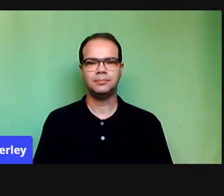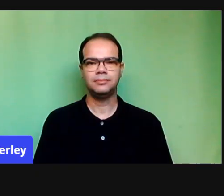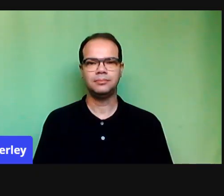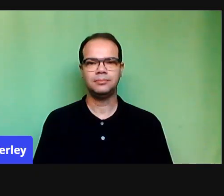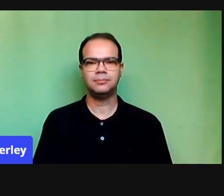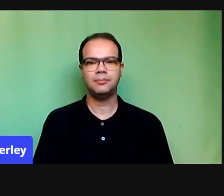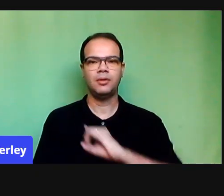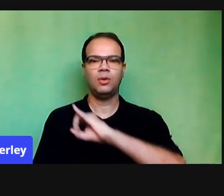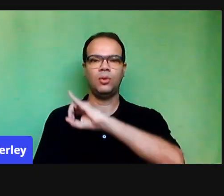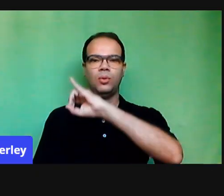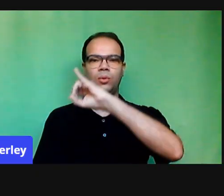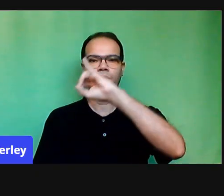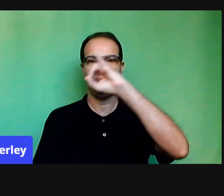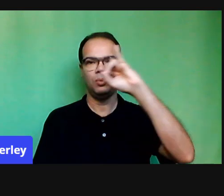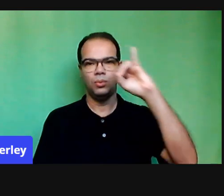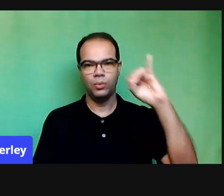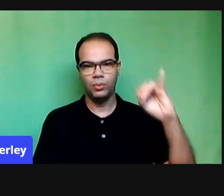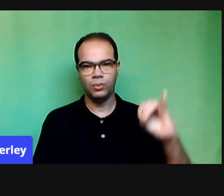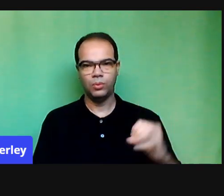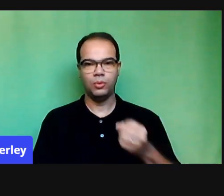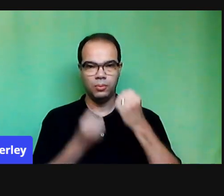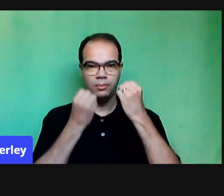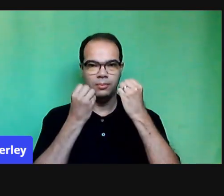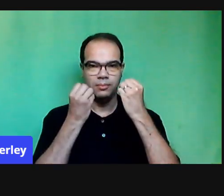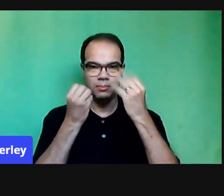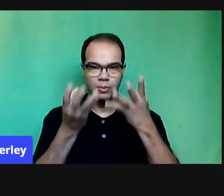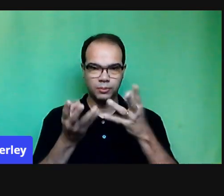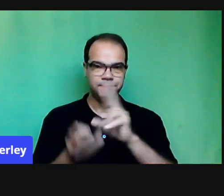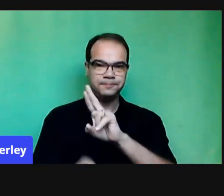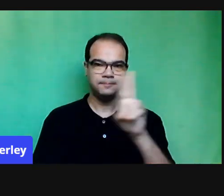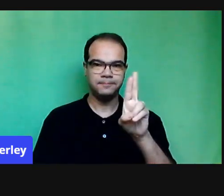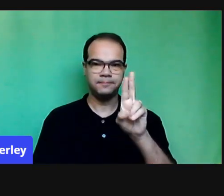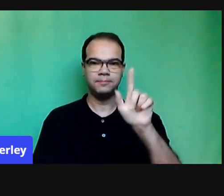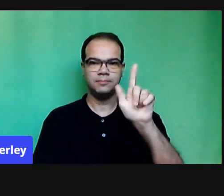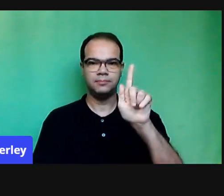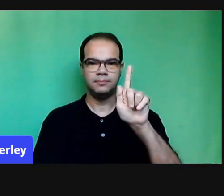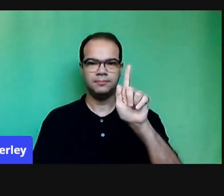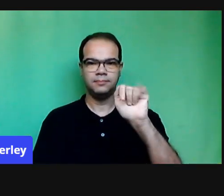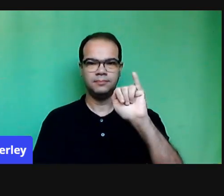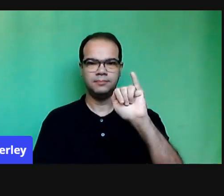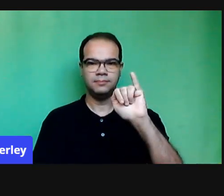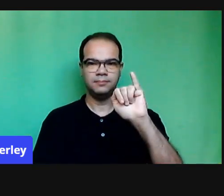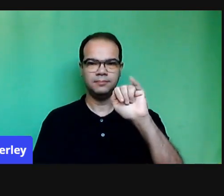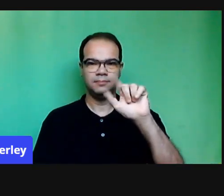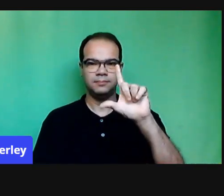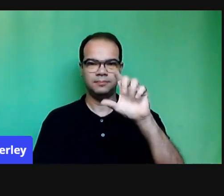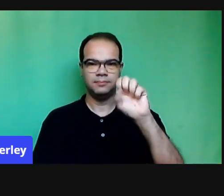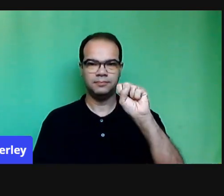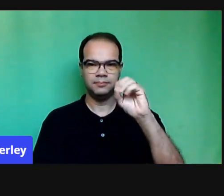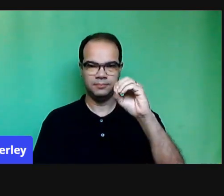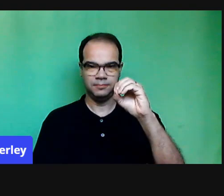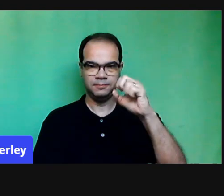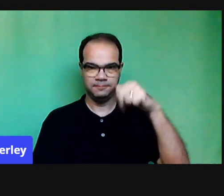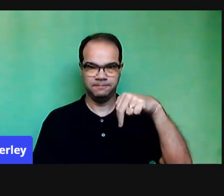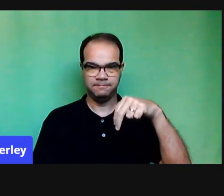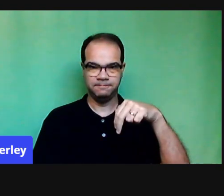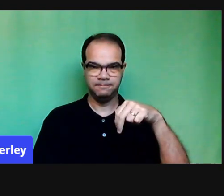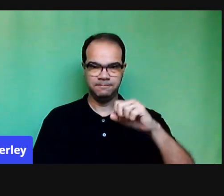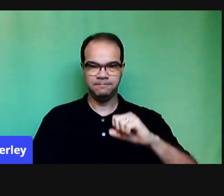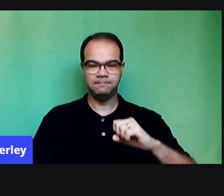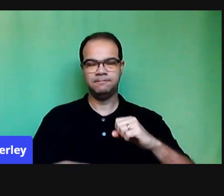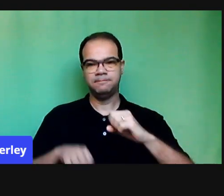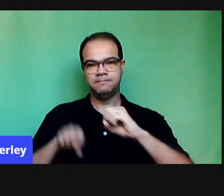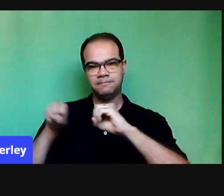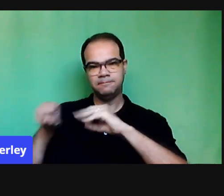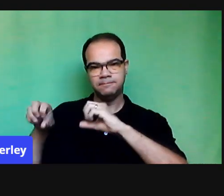Olá, professores e professoras, tudo bem? Meu nome é Gilson, eu sou professor de ciências e atualmente componho a equipe de